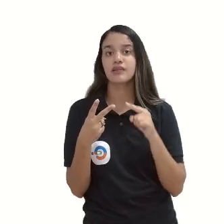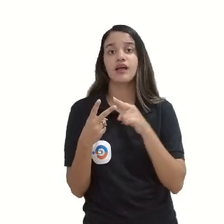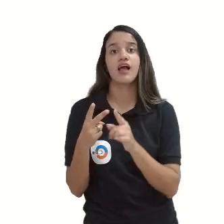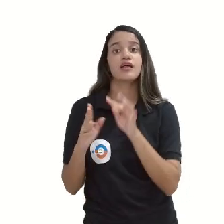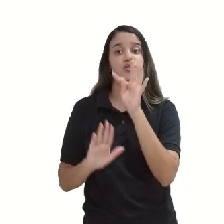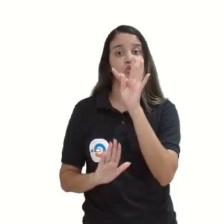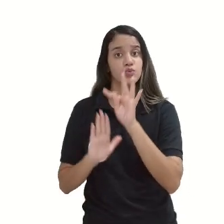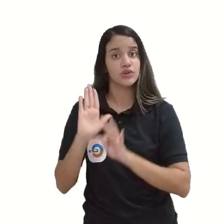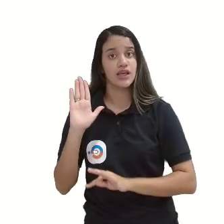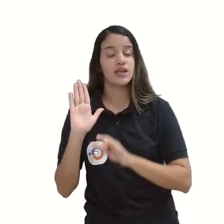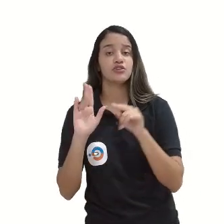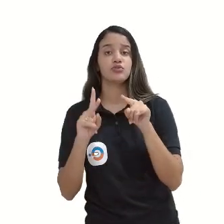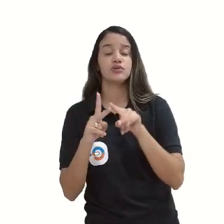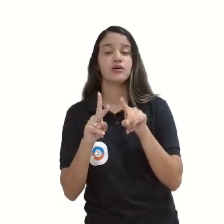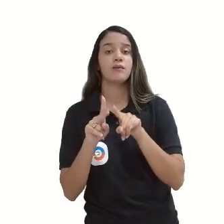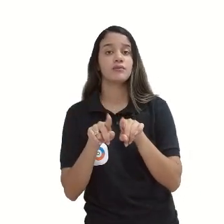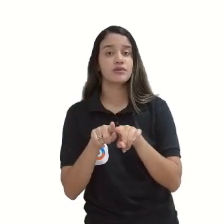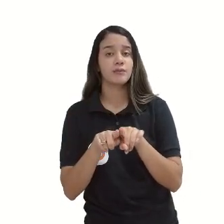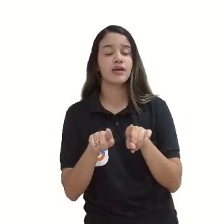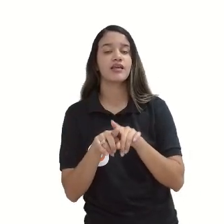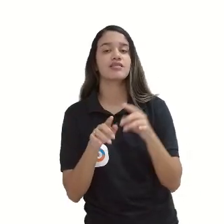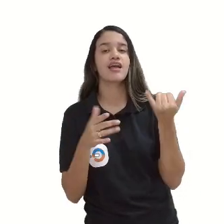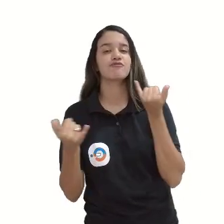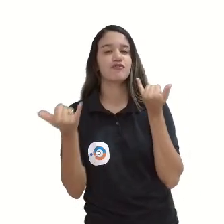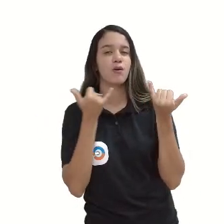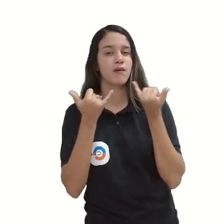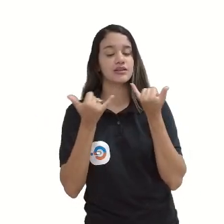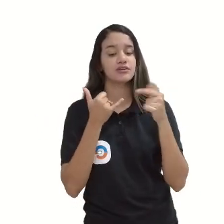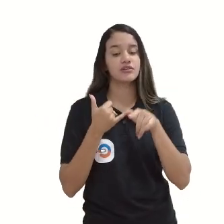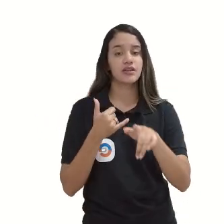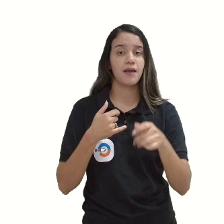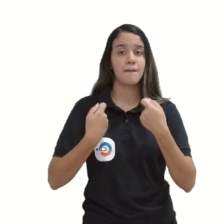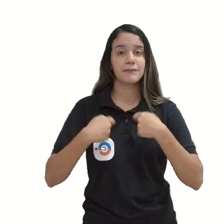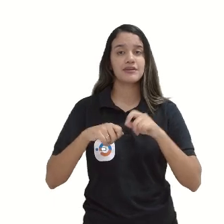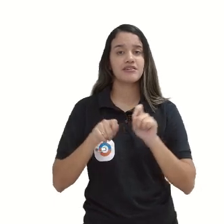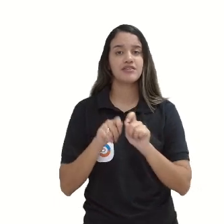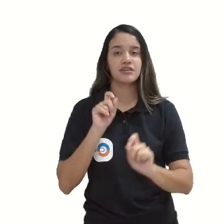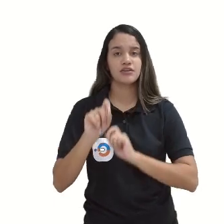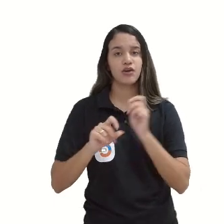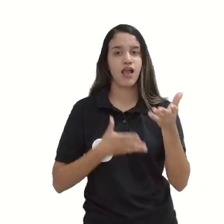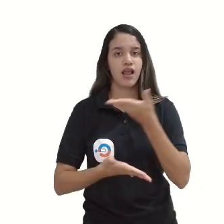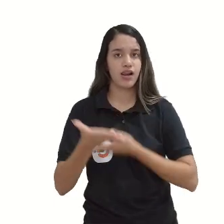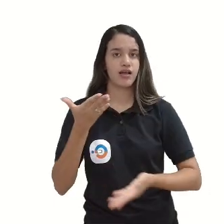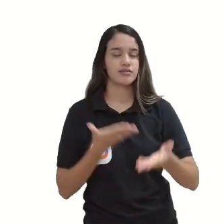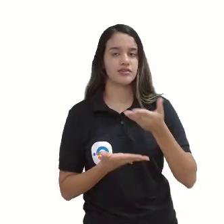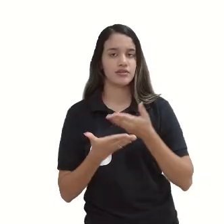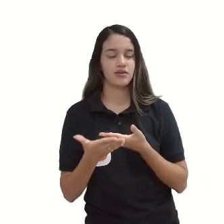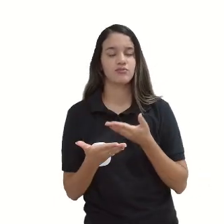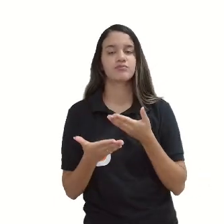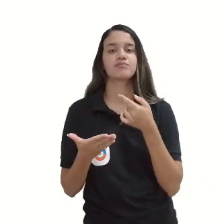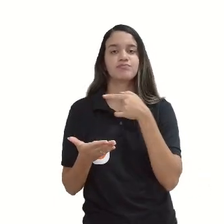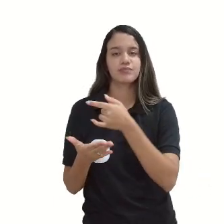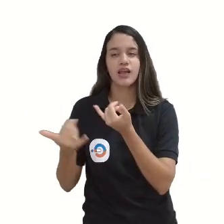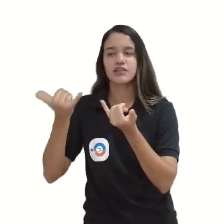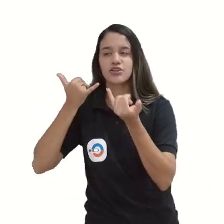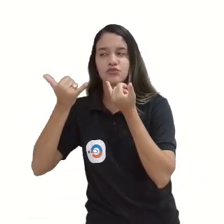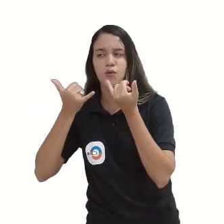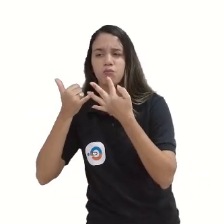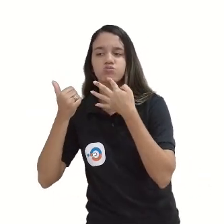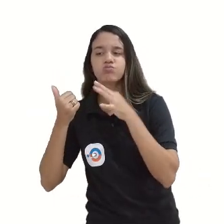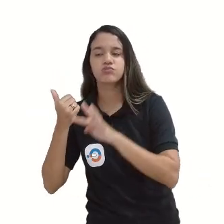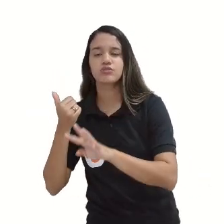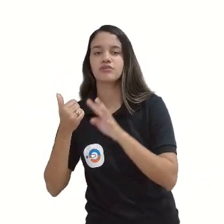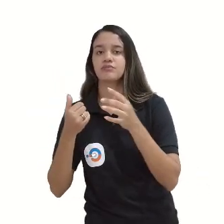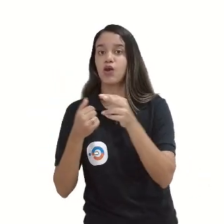texto, geralmente na informação que você vai buscar, você vai precisar fazer a relação entre aquelas informações